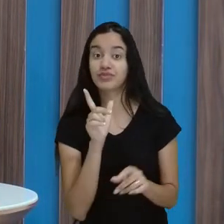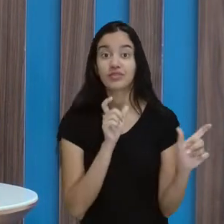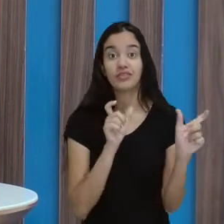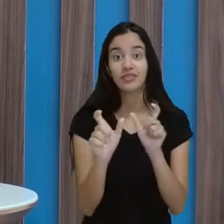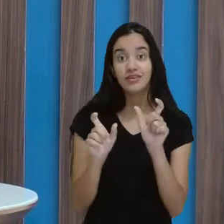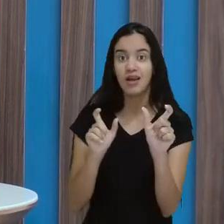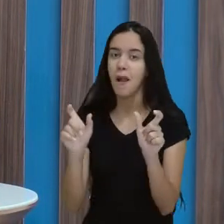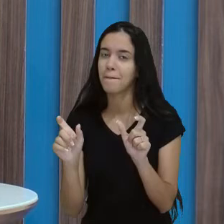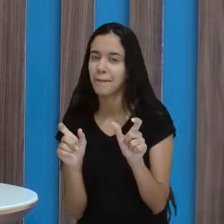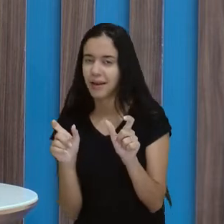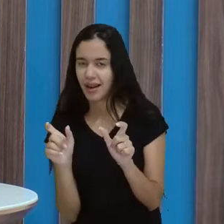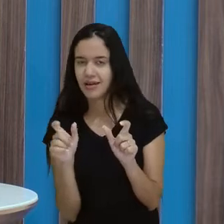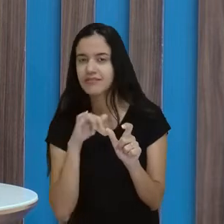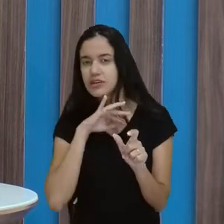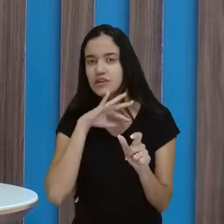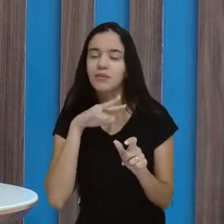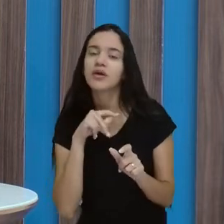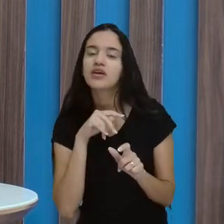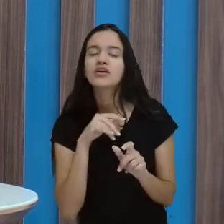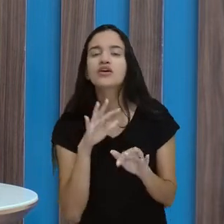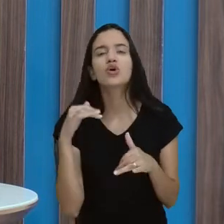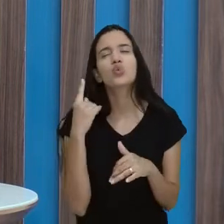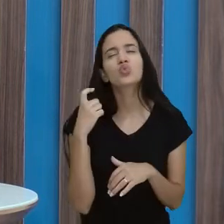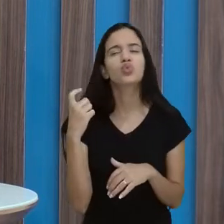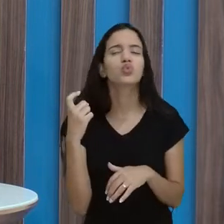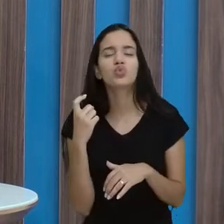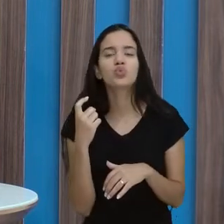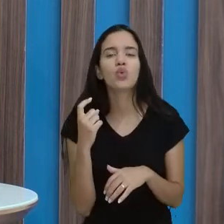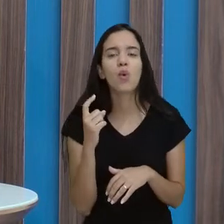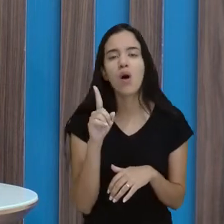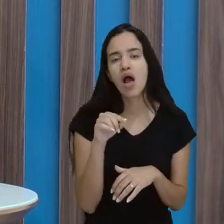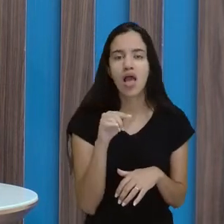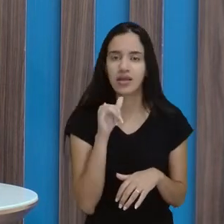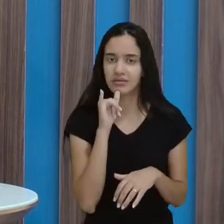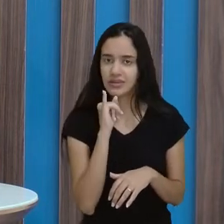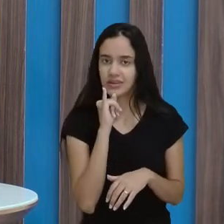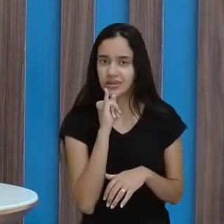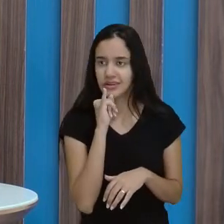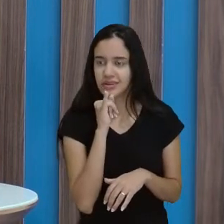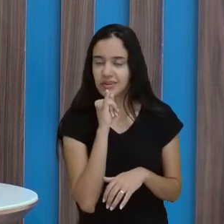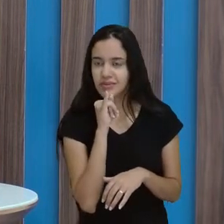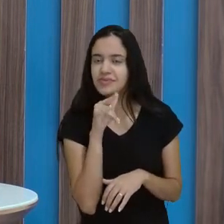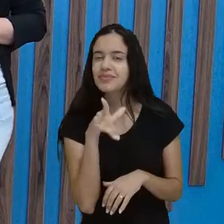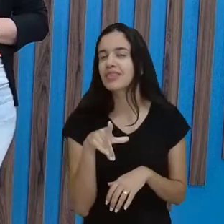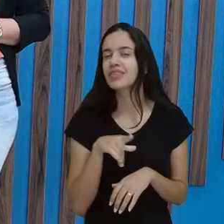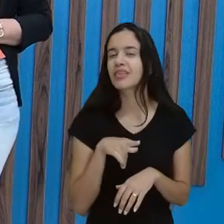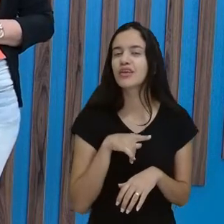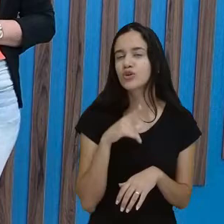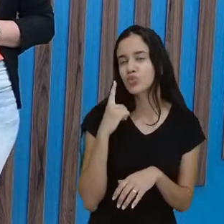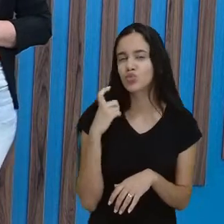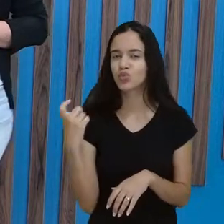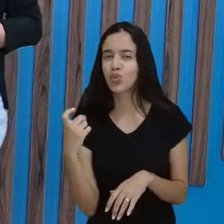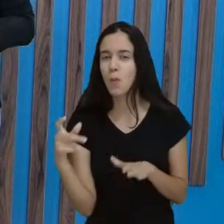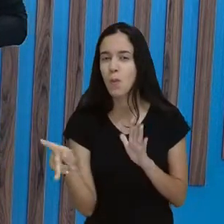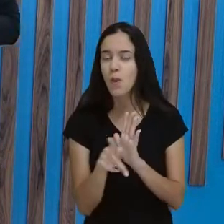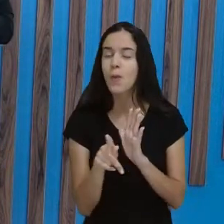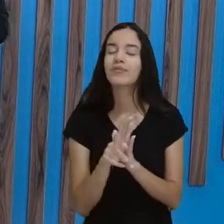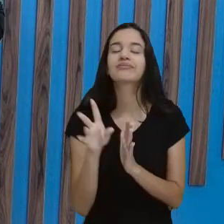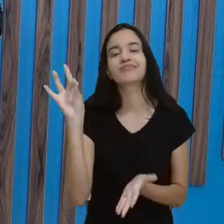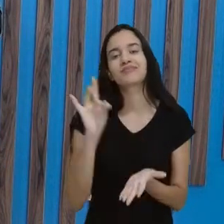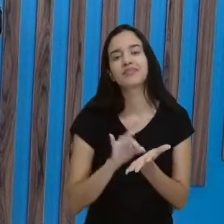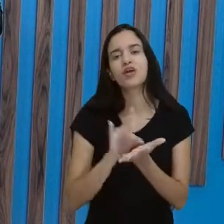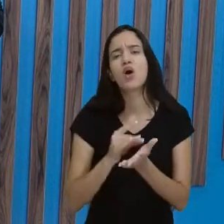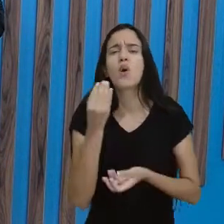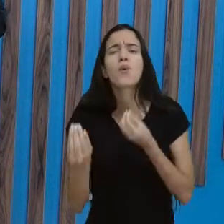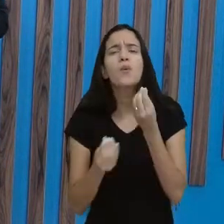palavrinhas ali dos animais, o som nasal, elas têm um som nasal. Tem um som nasal, verdade. Como